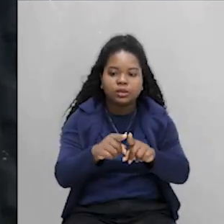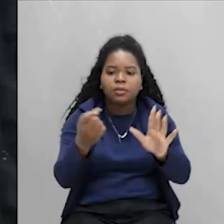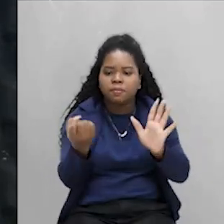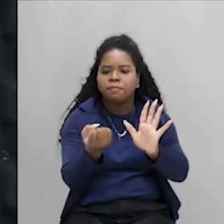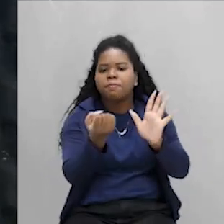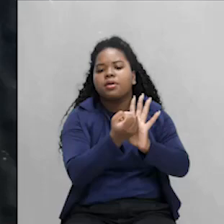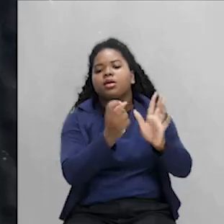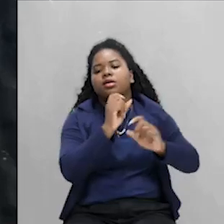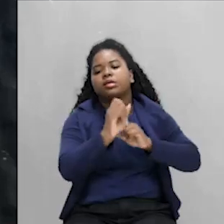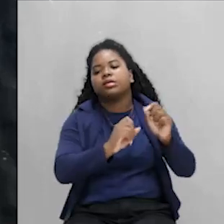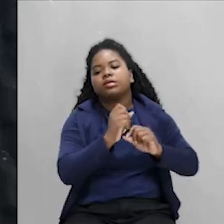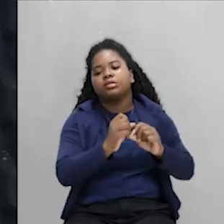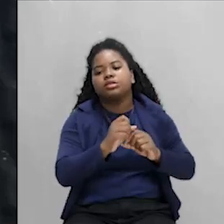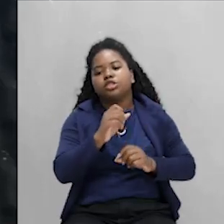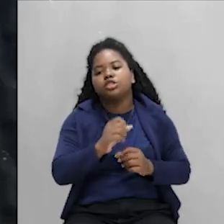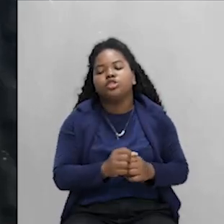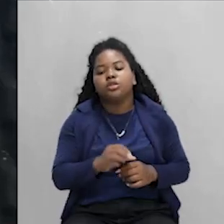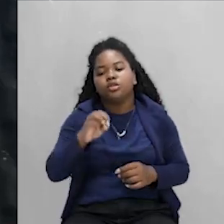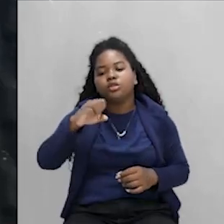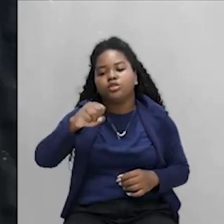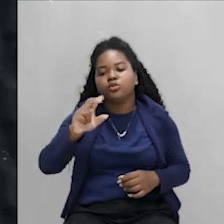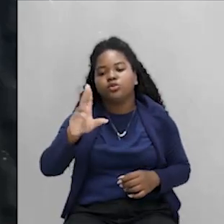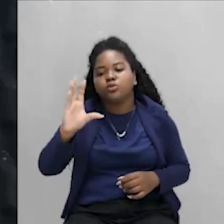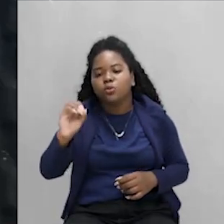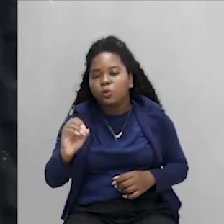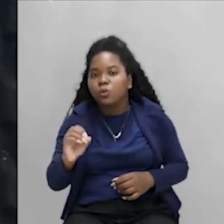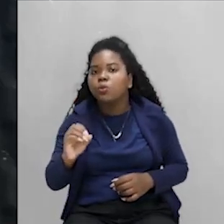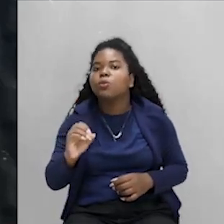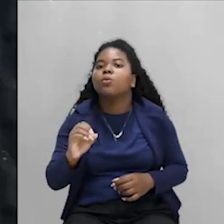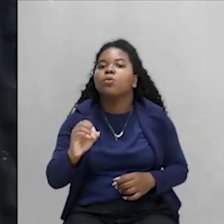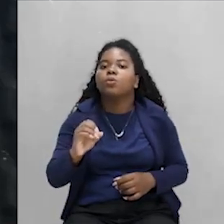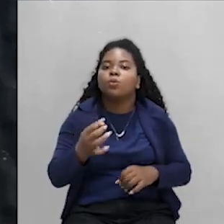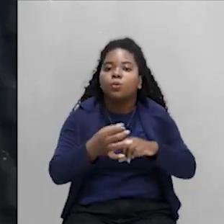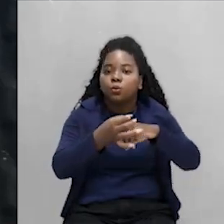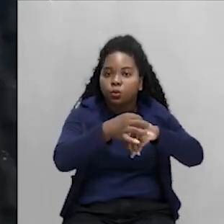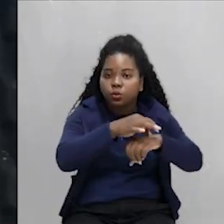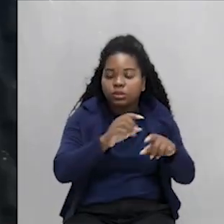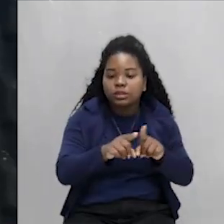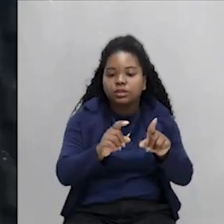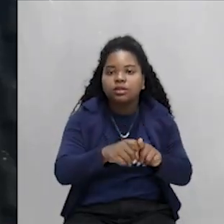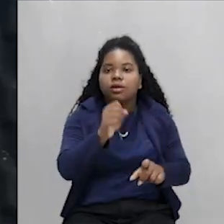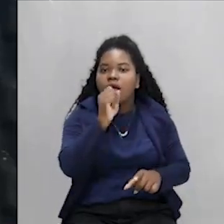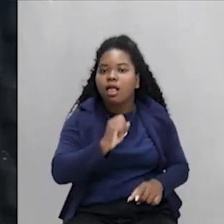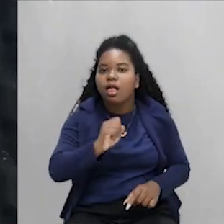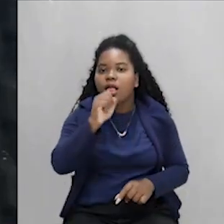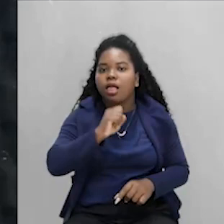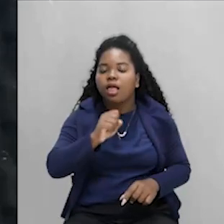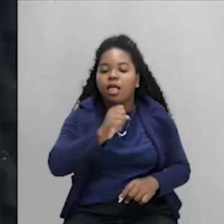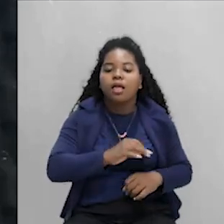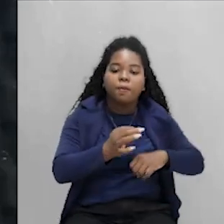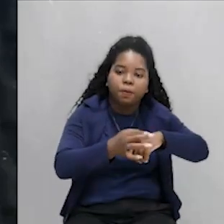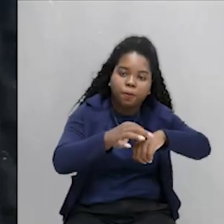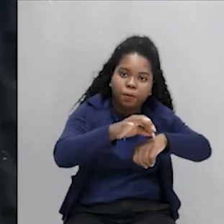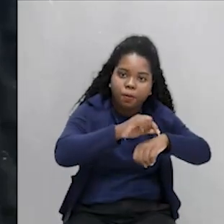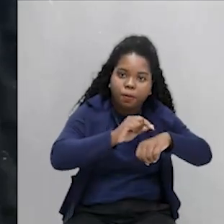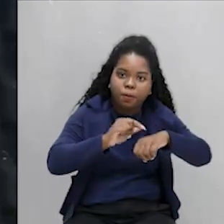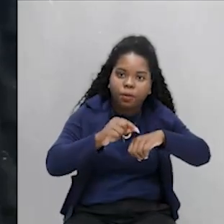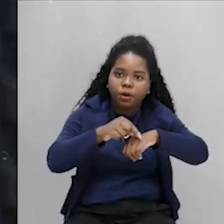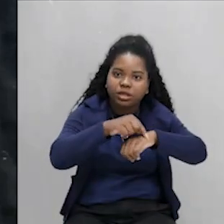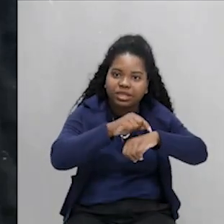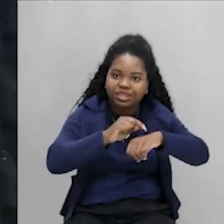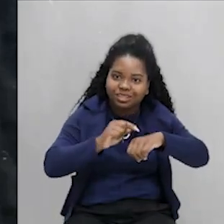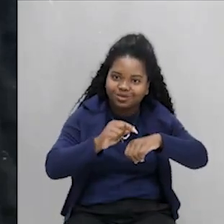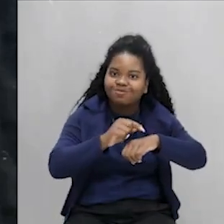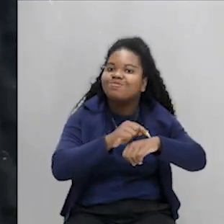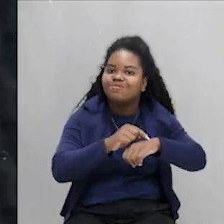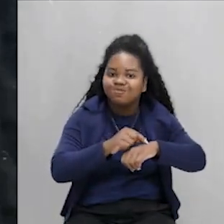uma infinidade de marcas de sorvetes de morango de bombons né com cheiro Com